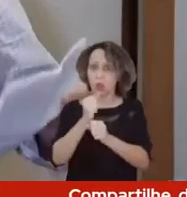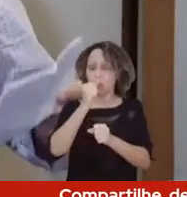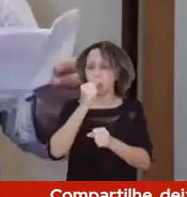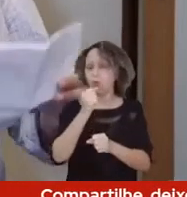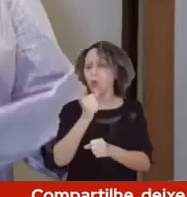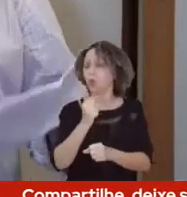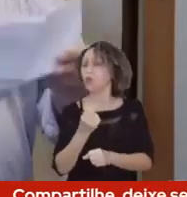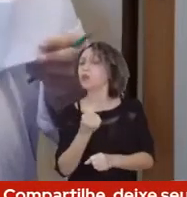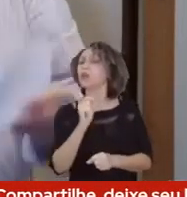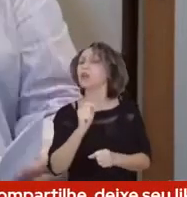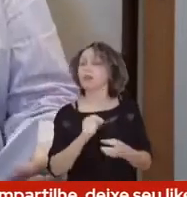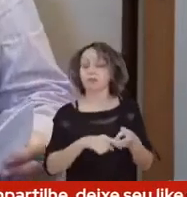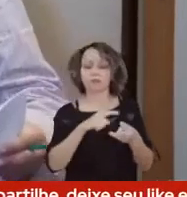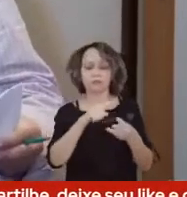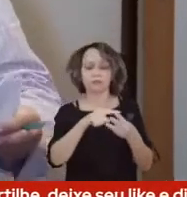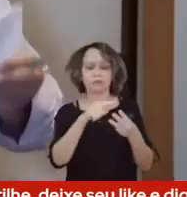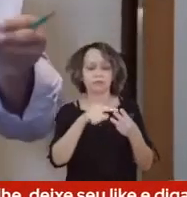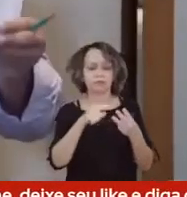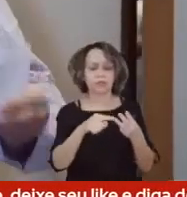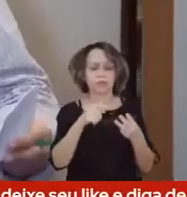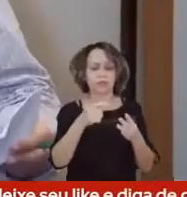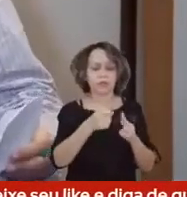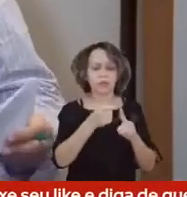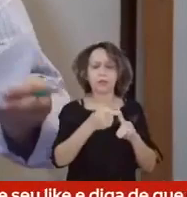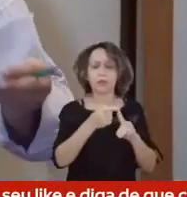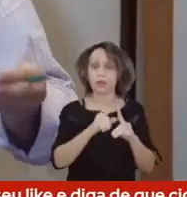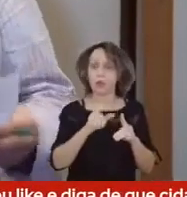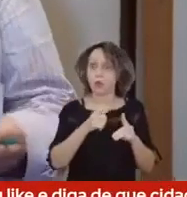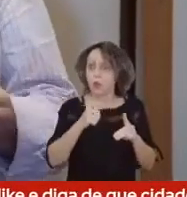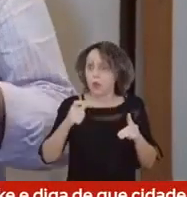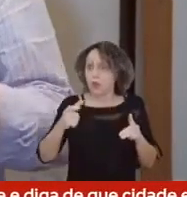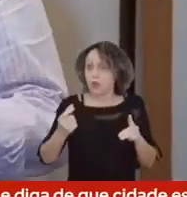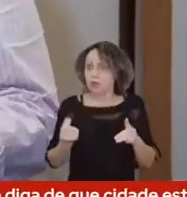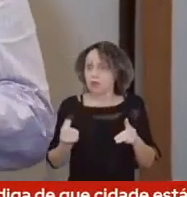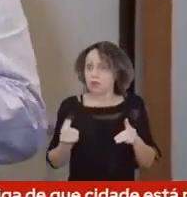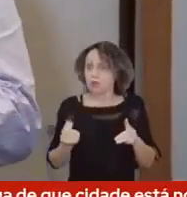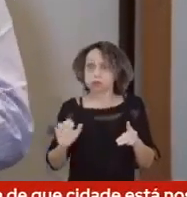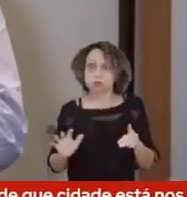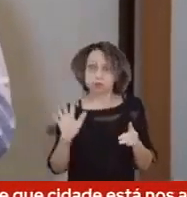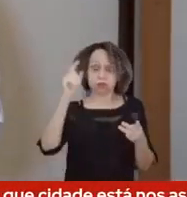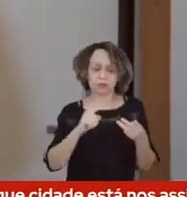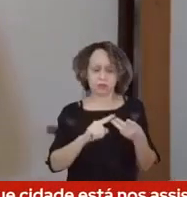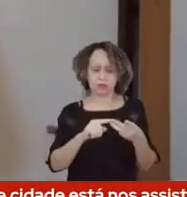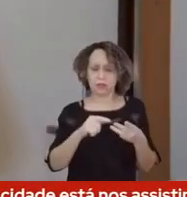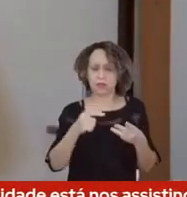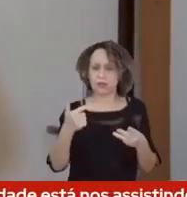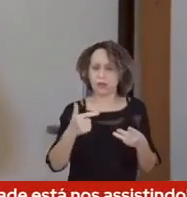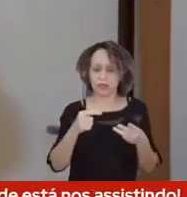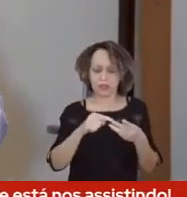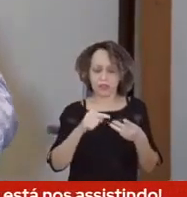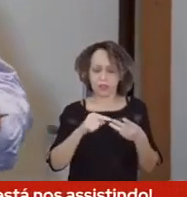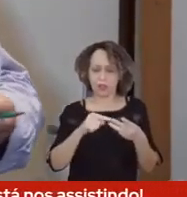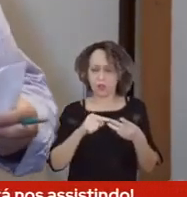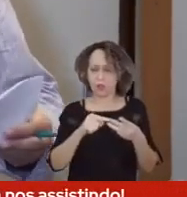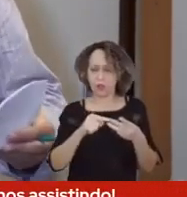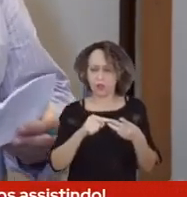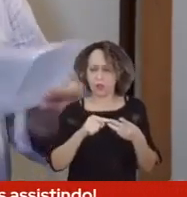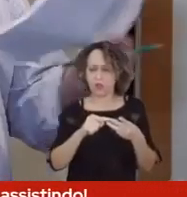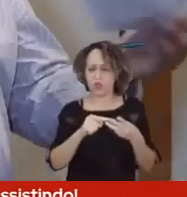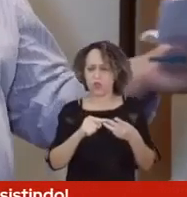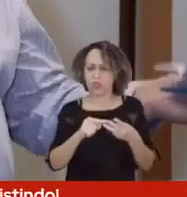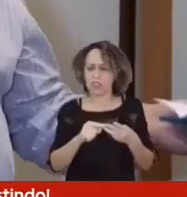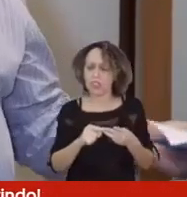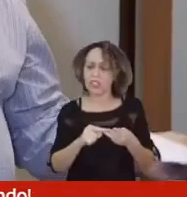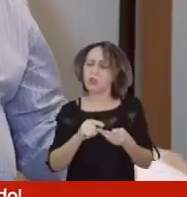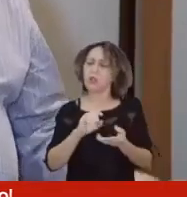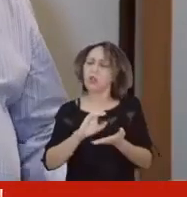um aumento enorme dos preços. O segundo, a forte redução dos custos de extração da Petrobras, né?